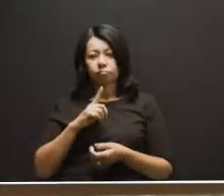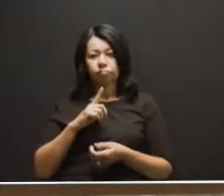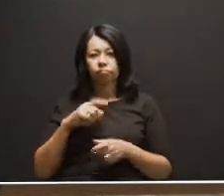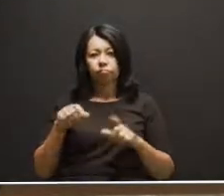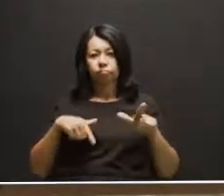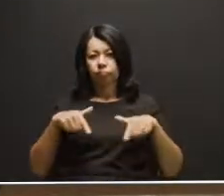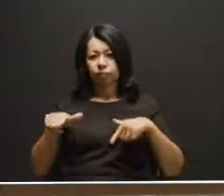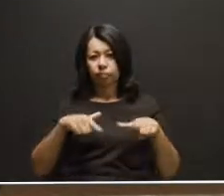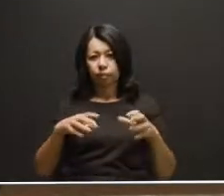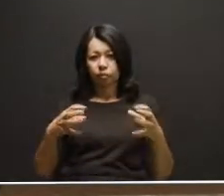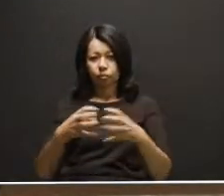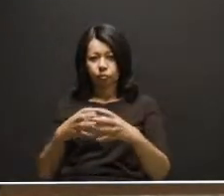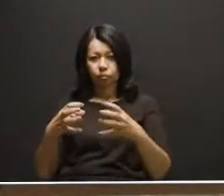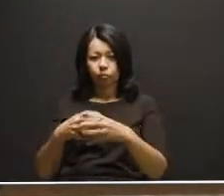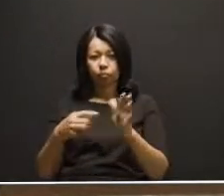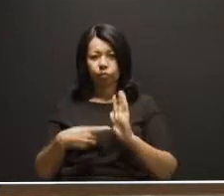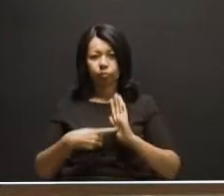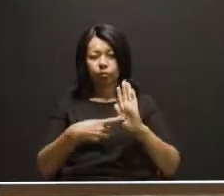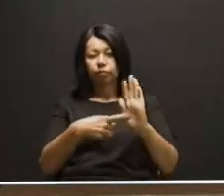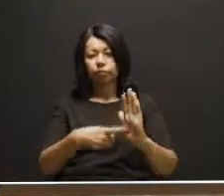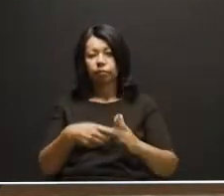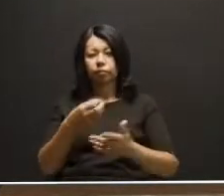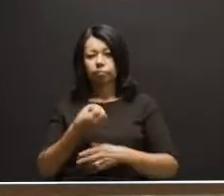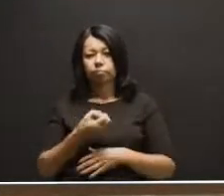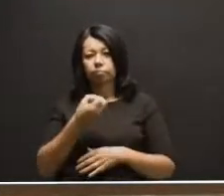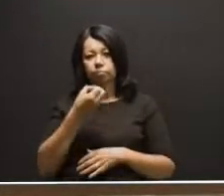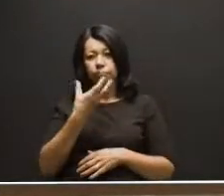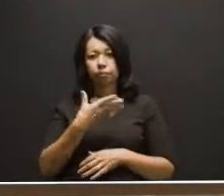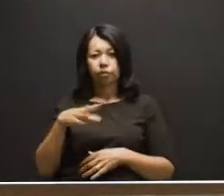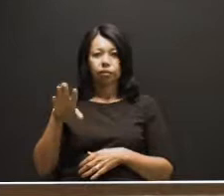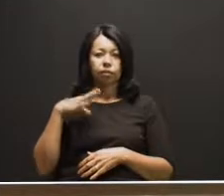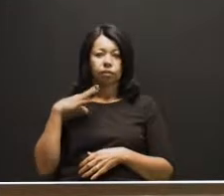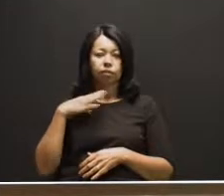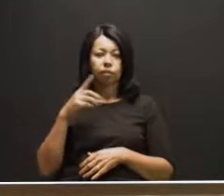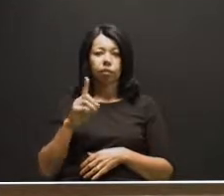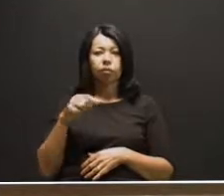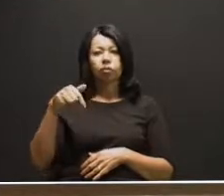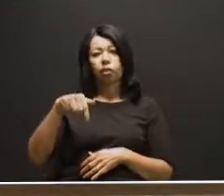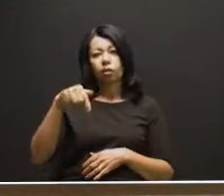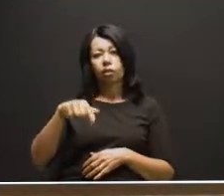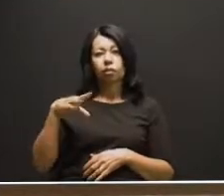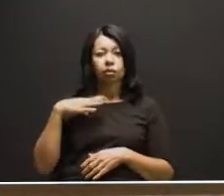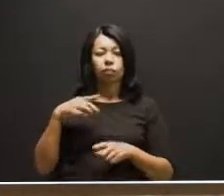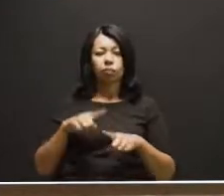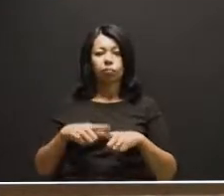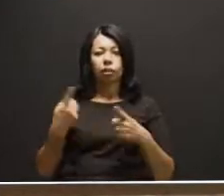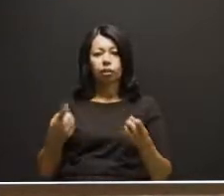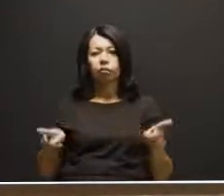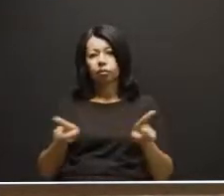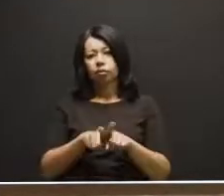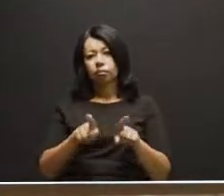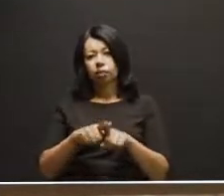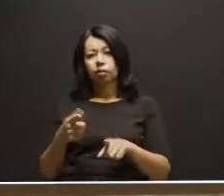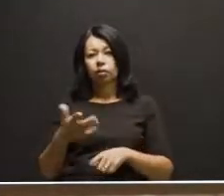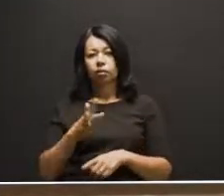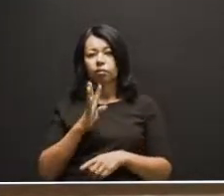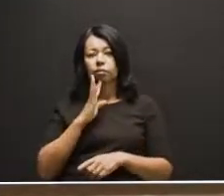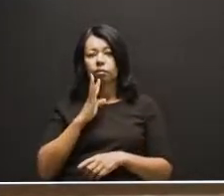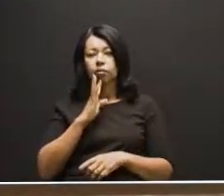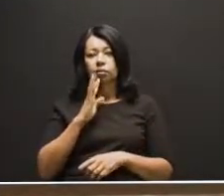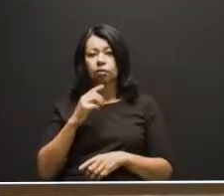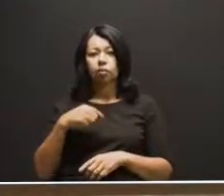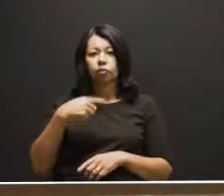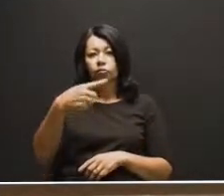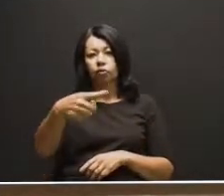com um grupo que representa muito bem a nossa cidade não só no município mas agora também reconhecida internacionalmente